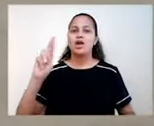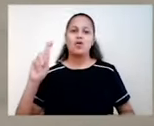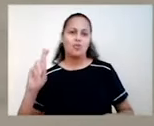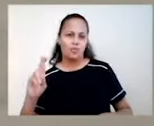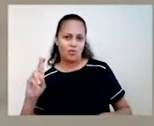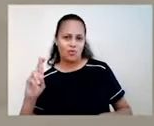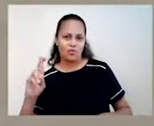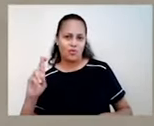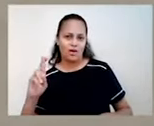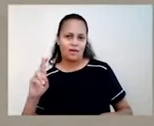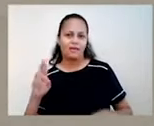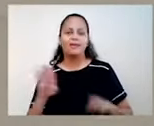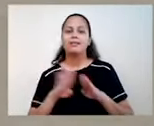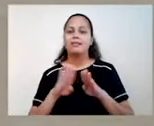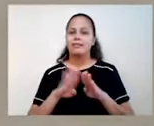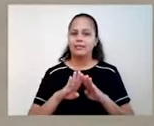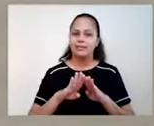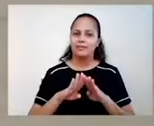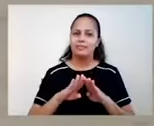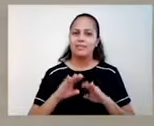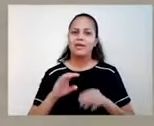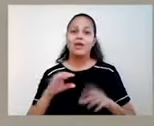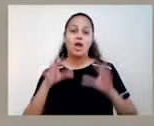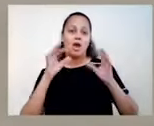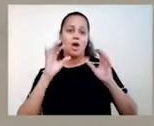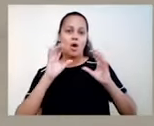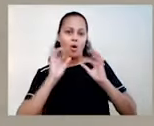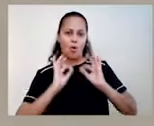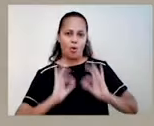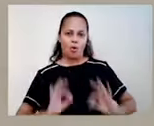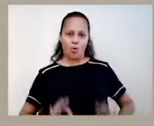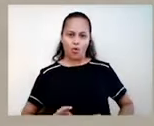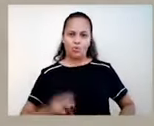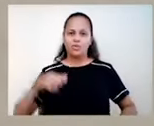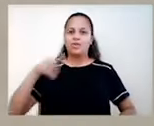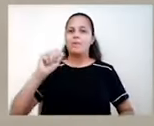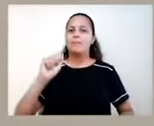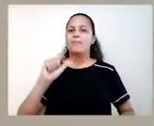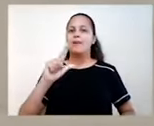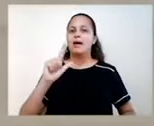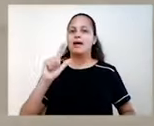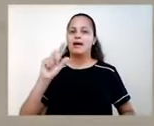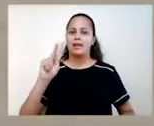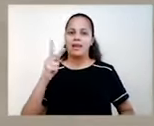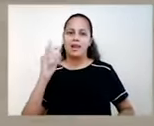jaguarete, canguçu, acanguçu, onça-malhada e por aí vai.